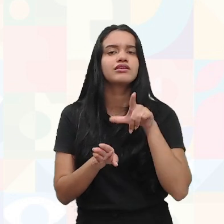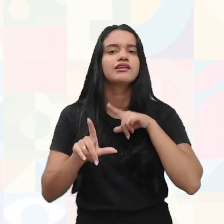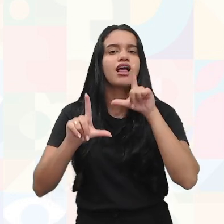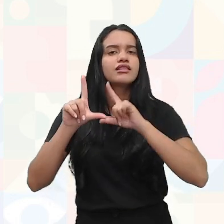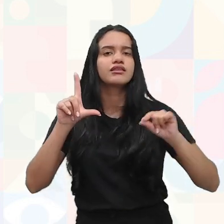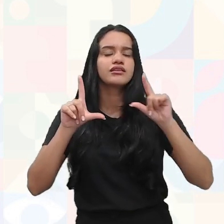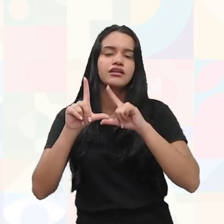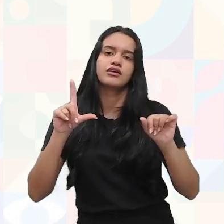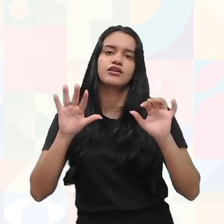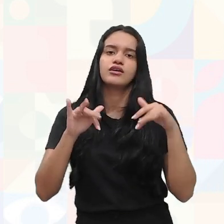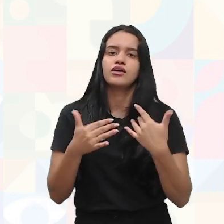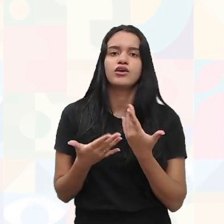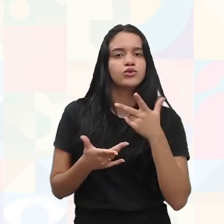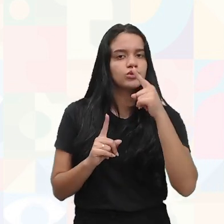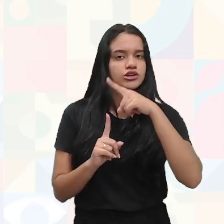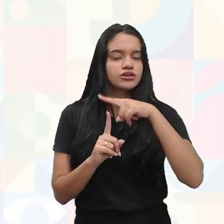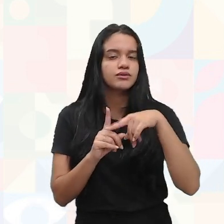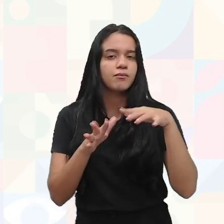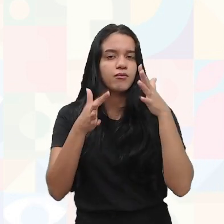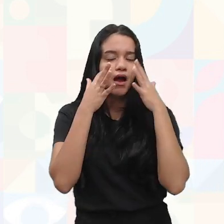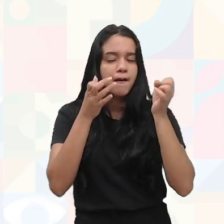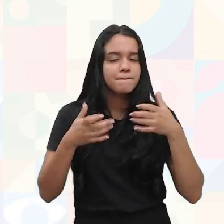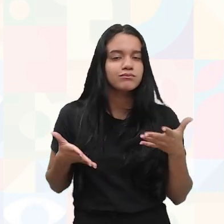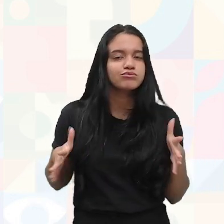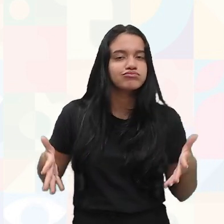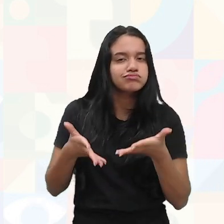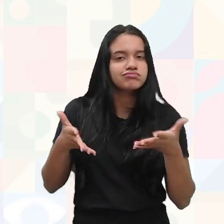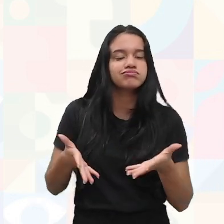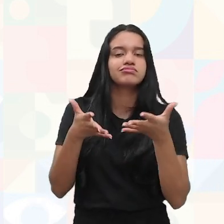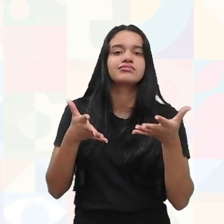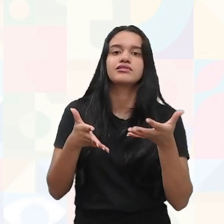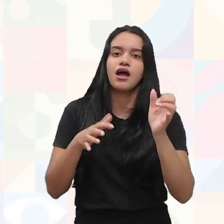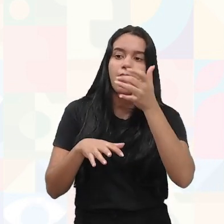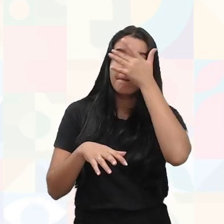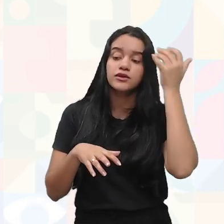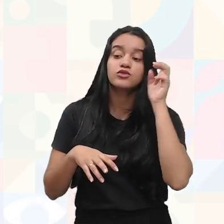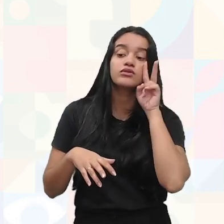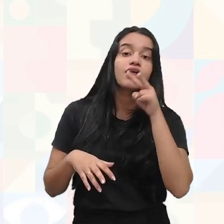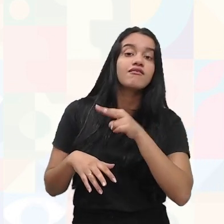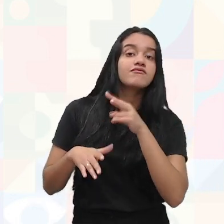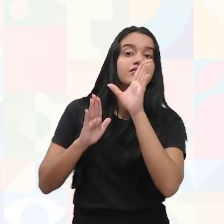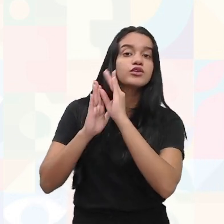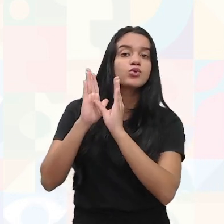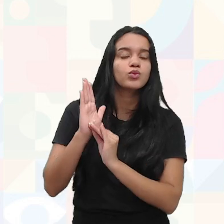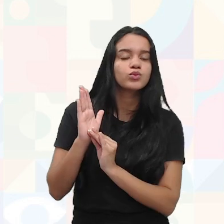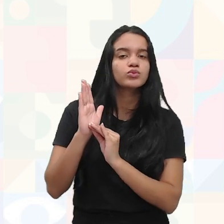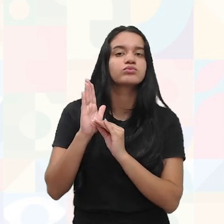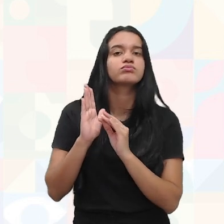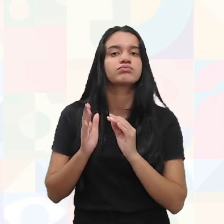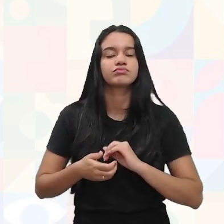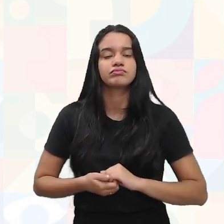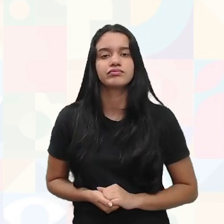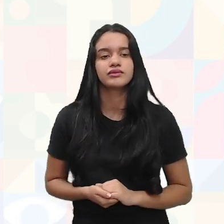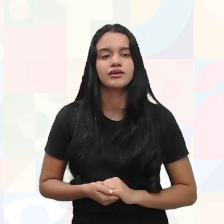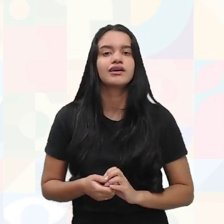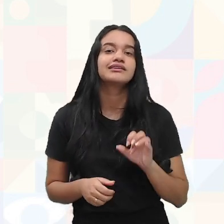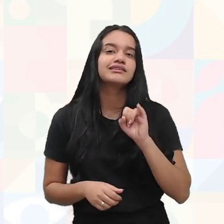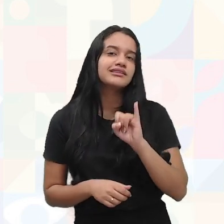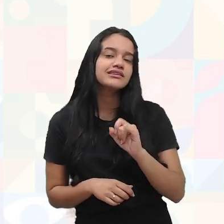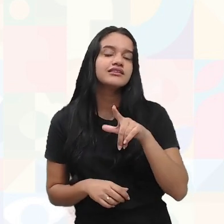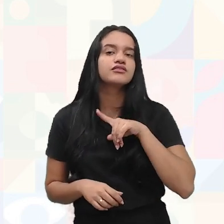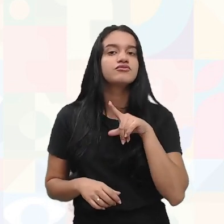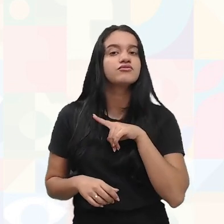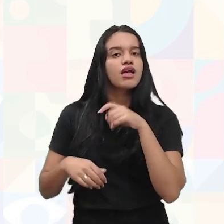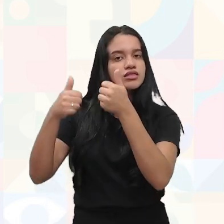tipo de chamada para ação para provocar uma interação de quem está olhando o seu conteúdo, certo? Mesmo que não venha na arte. Se vier na